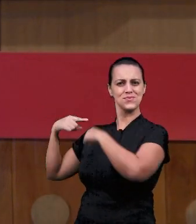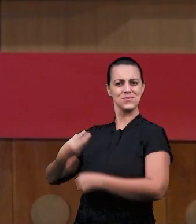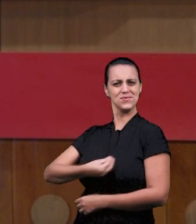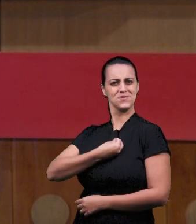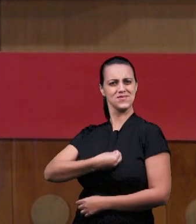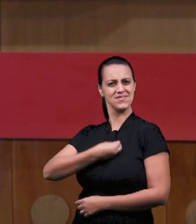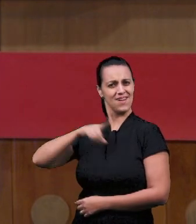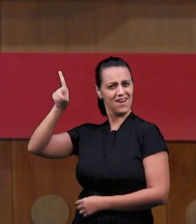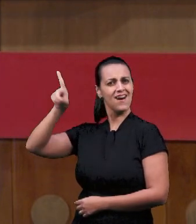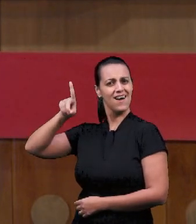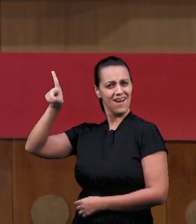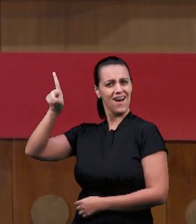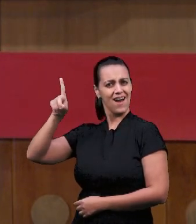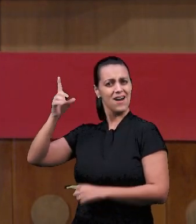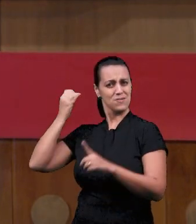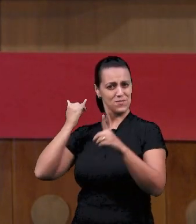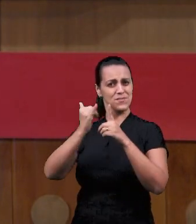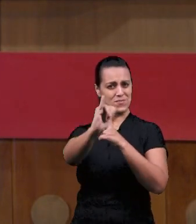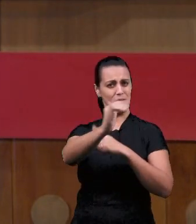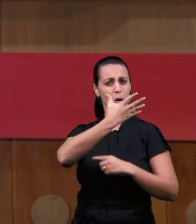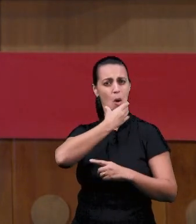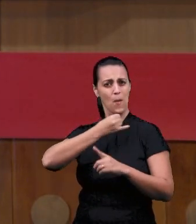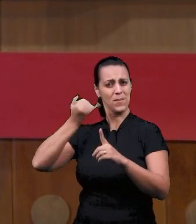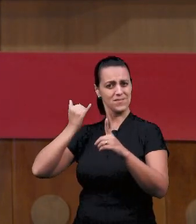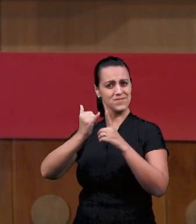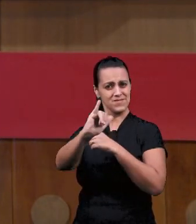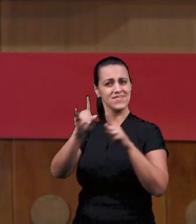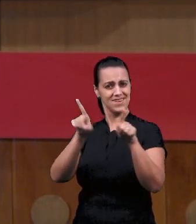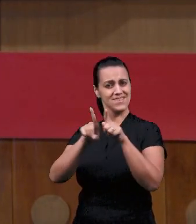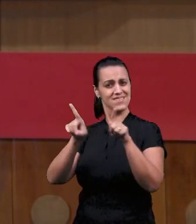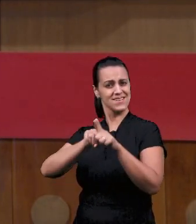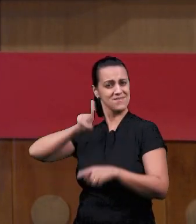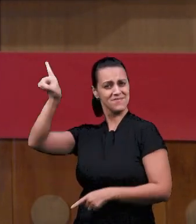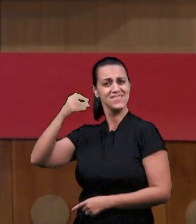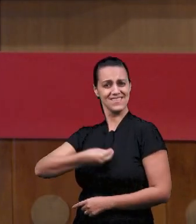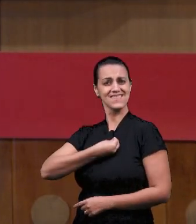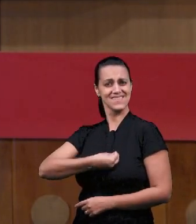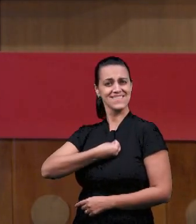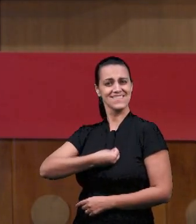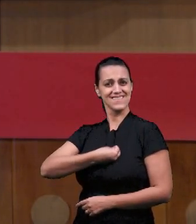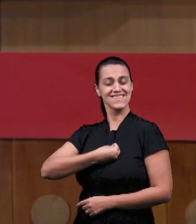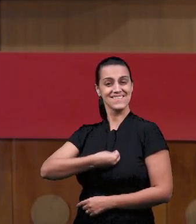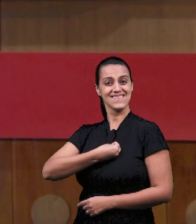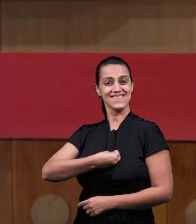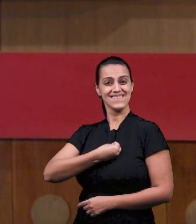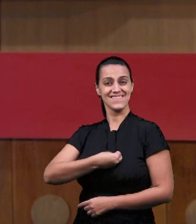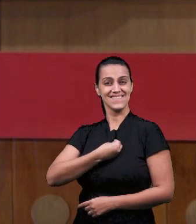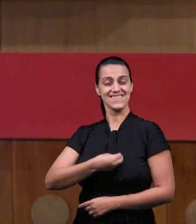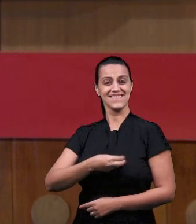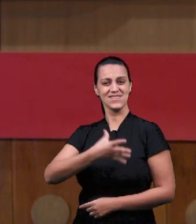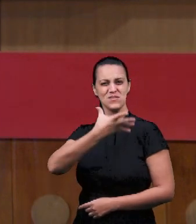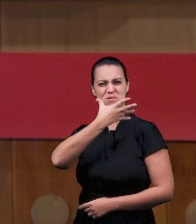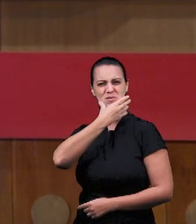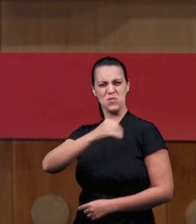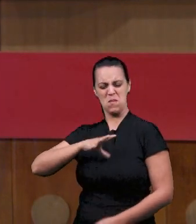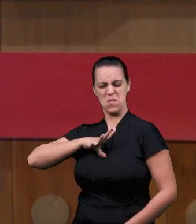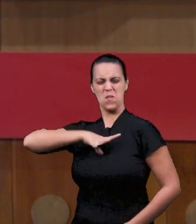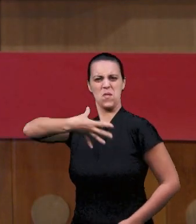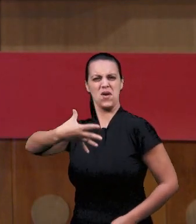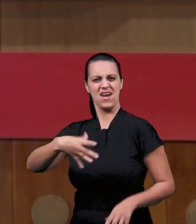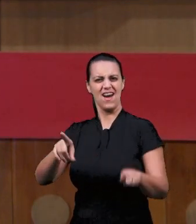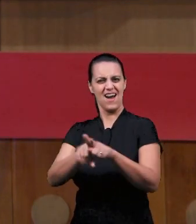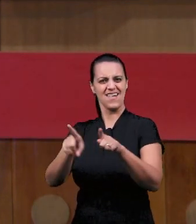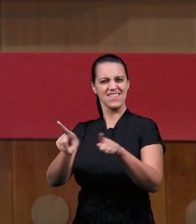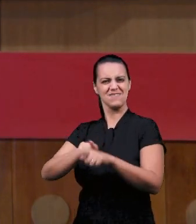Lá vai estar os profetas. Na grande reunião vão estar os irmãos, os mártires, os irmãos dos